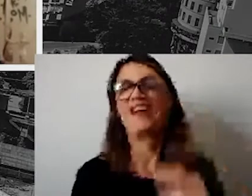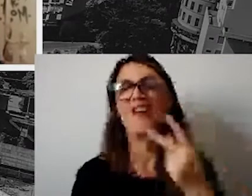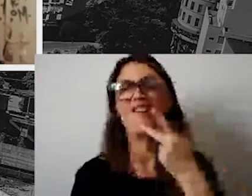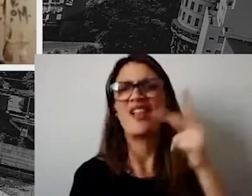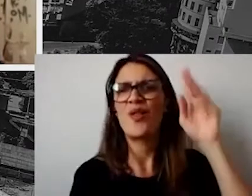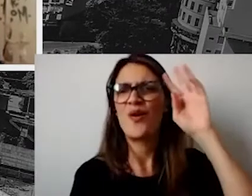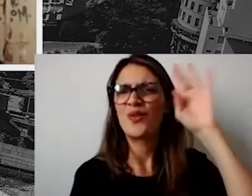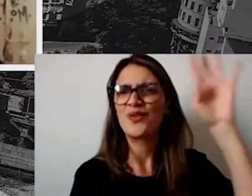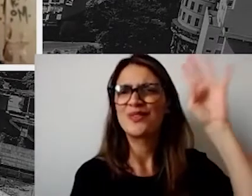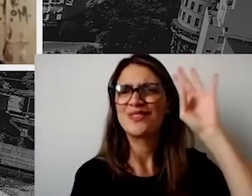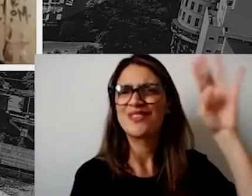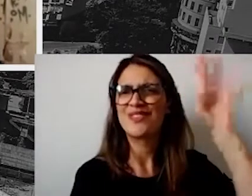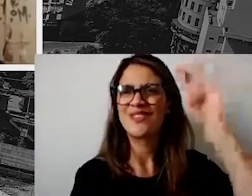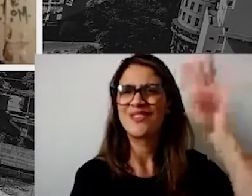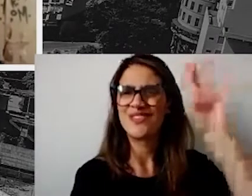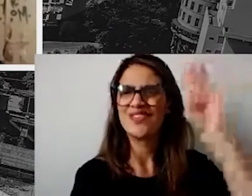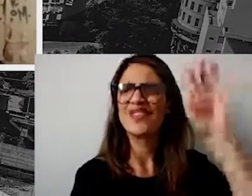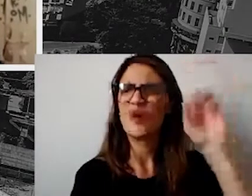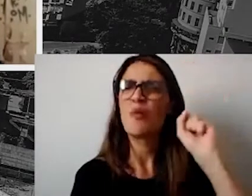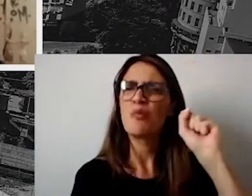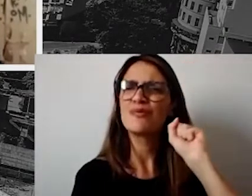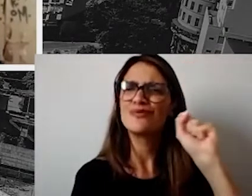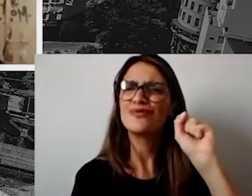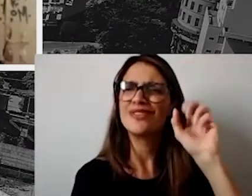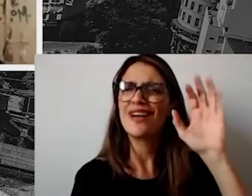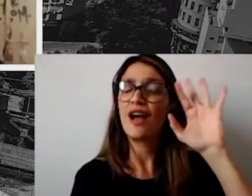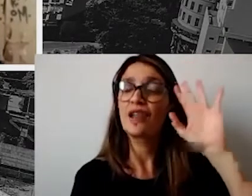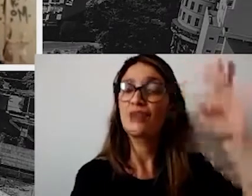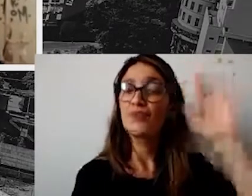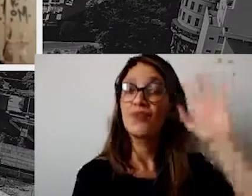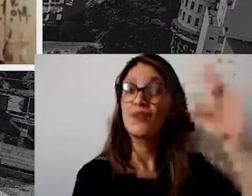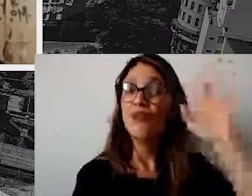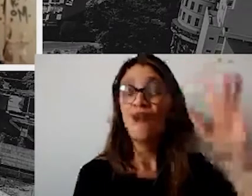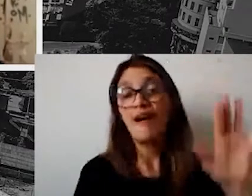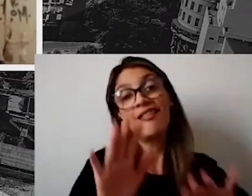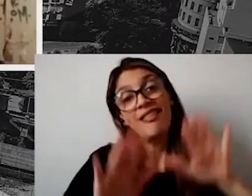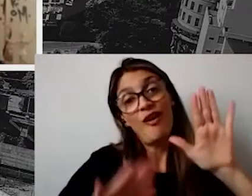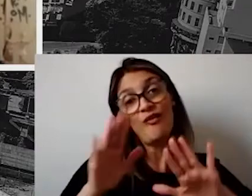então a gente podia sonhar aqui, quem sabe a gente reedita isso daqui a um ano,